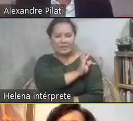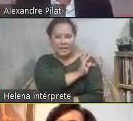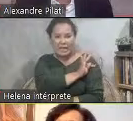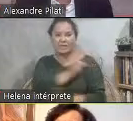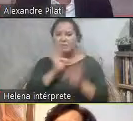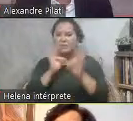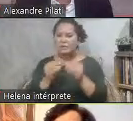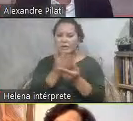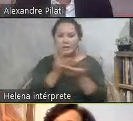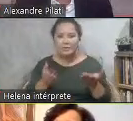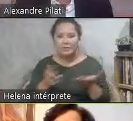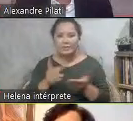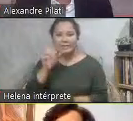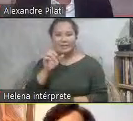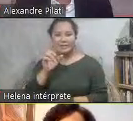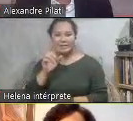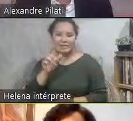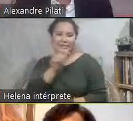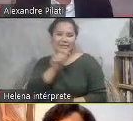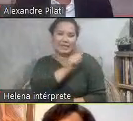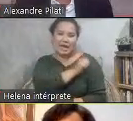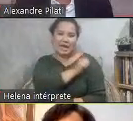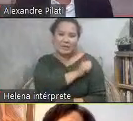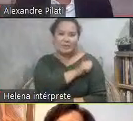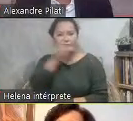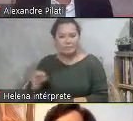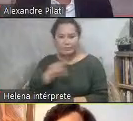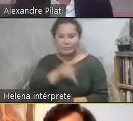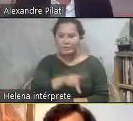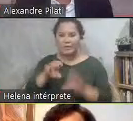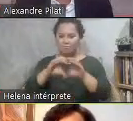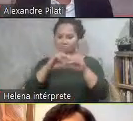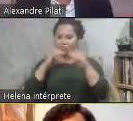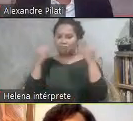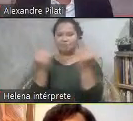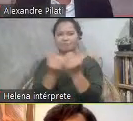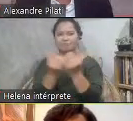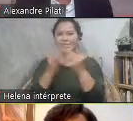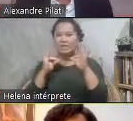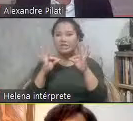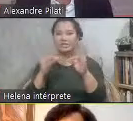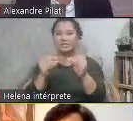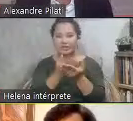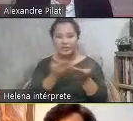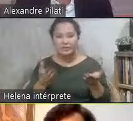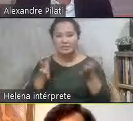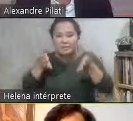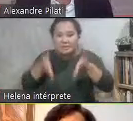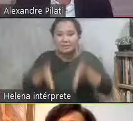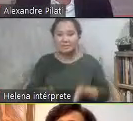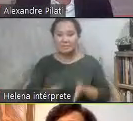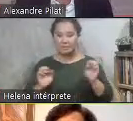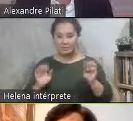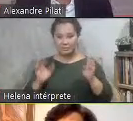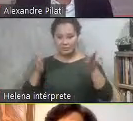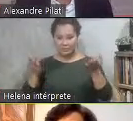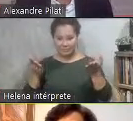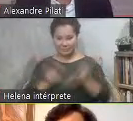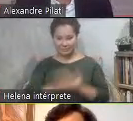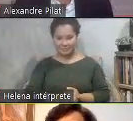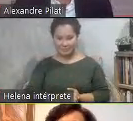docentes e à comunidade que compõe conosco essa agenda e está nos acompanhando também neste momento. Quero iniciar a